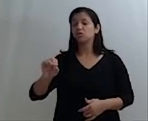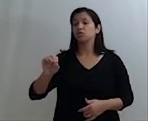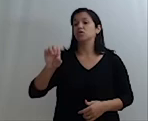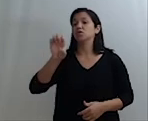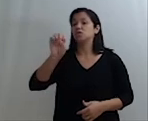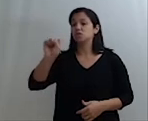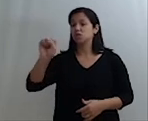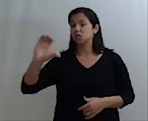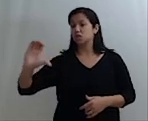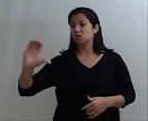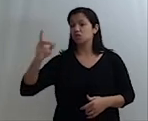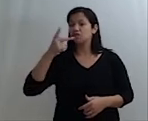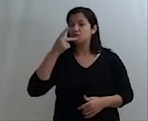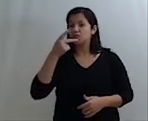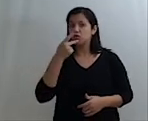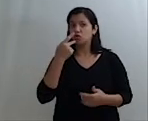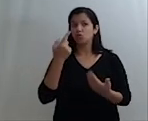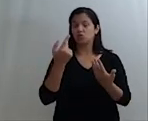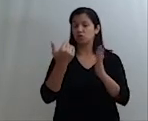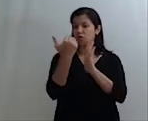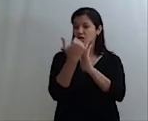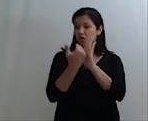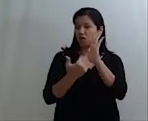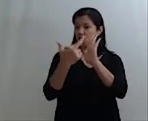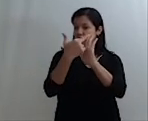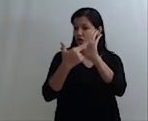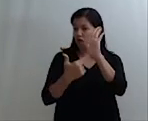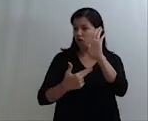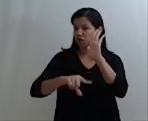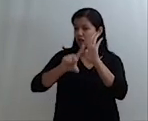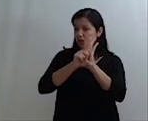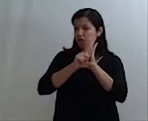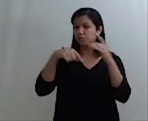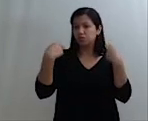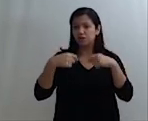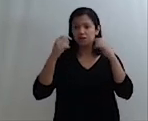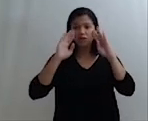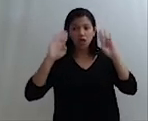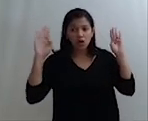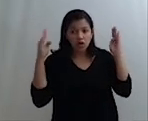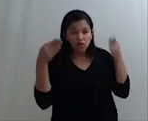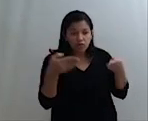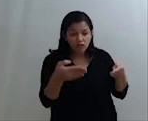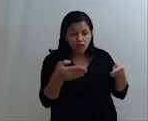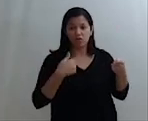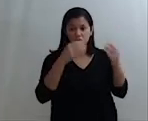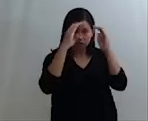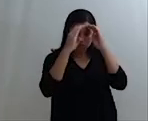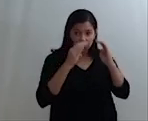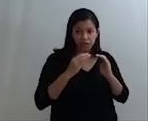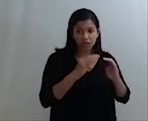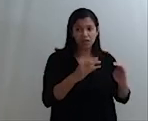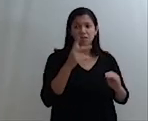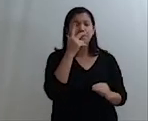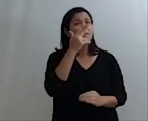formalidades legais devem ser observadas e não está sendo observada n neste processo